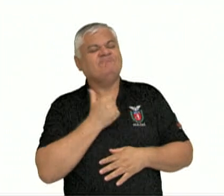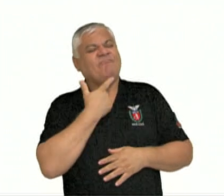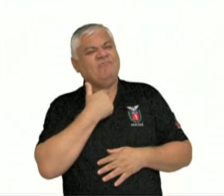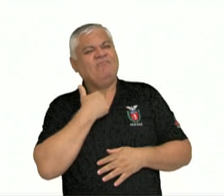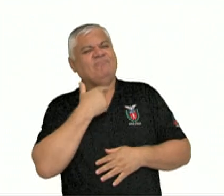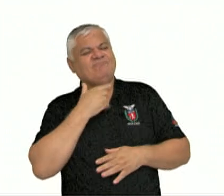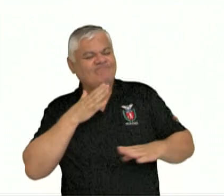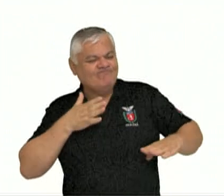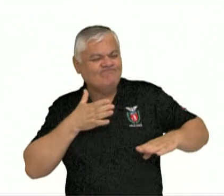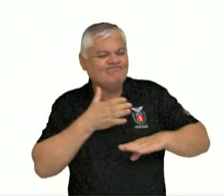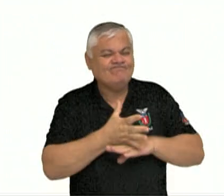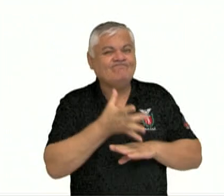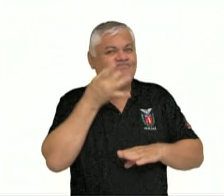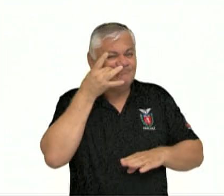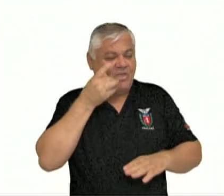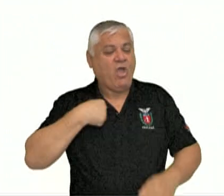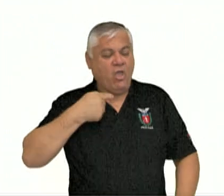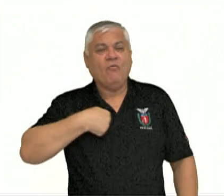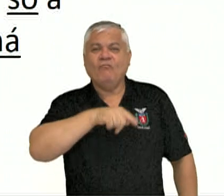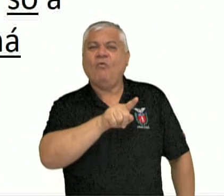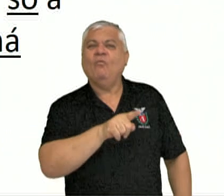de perto, vou mesmo.